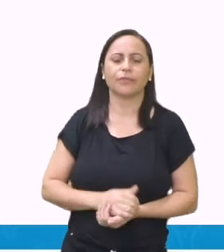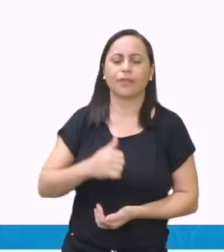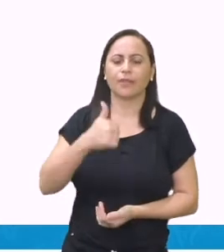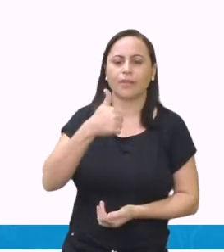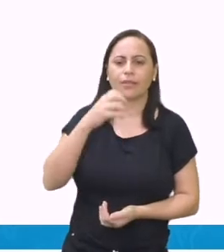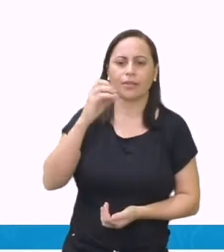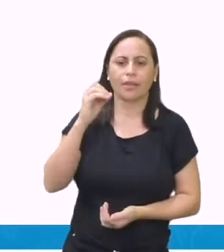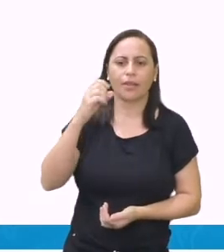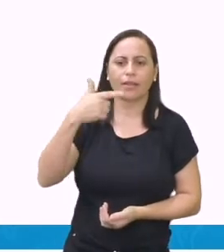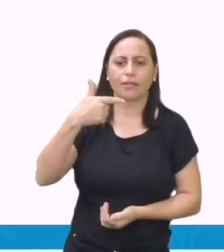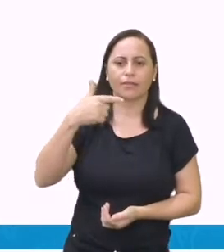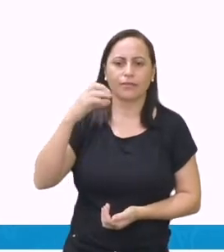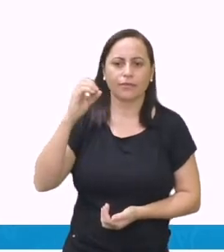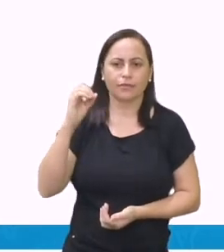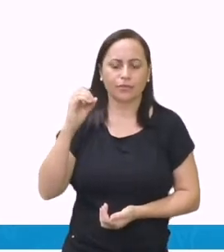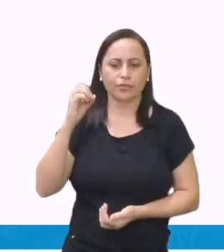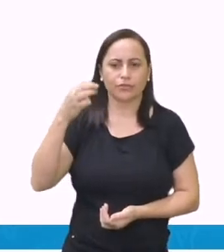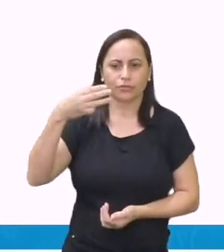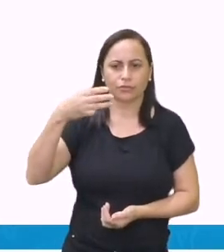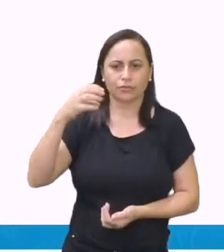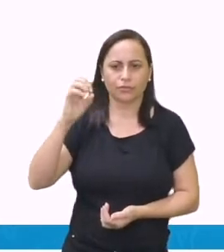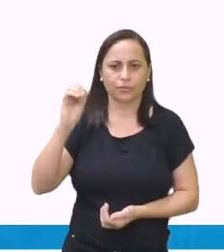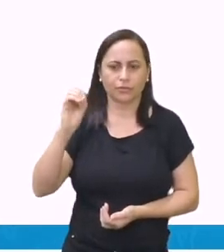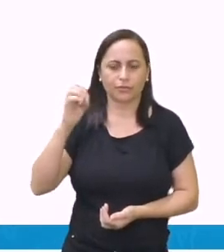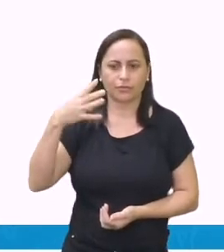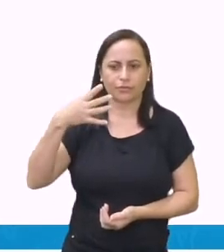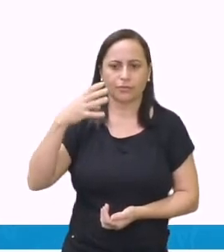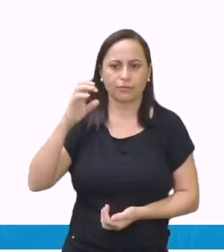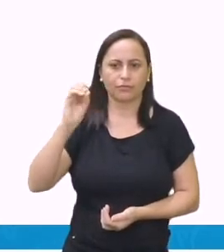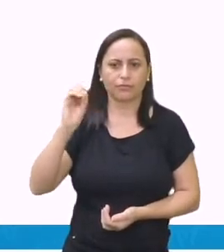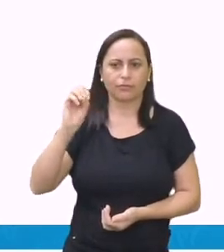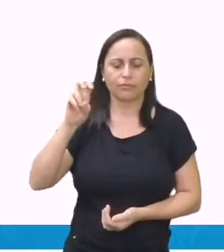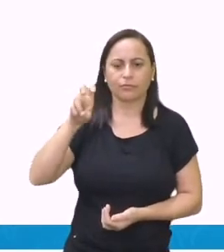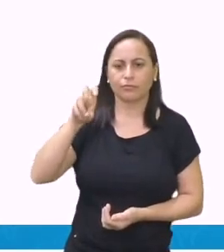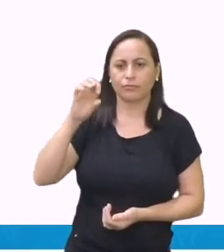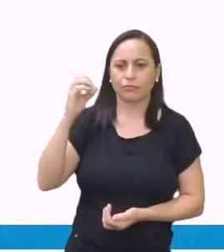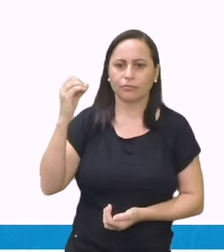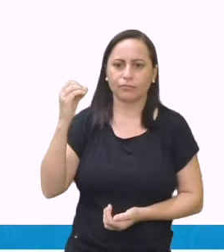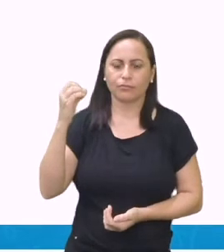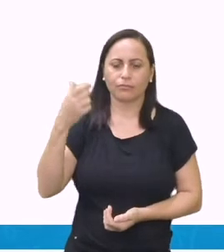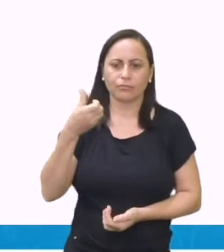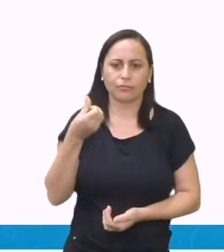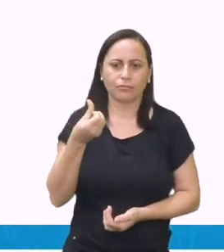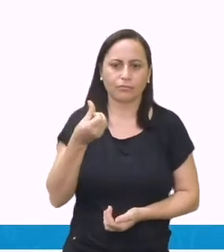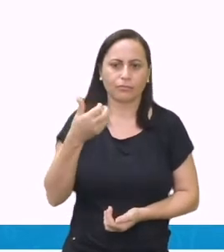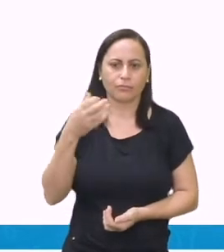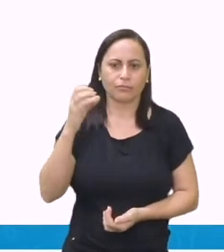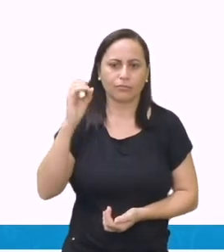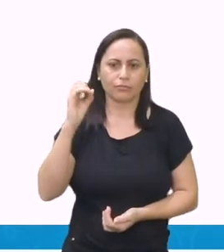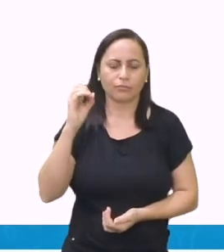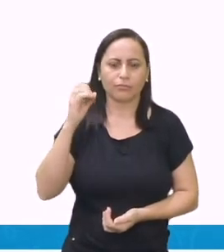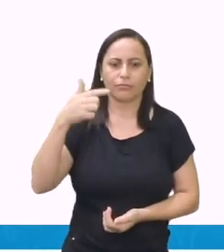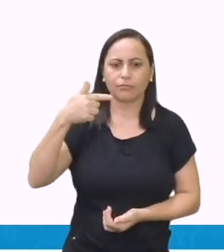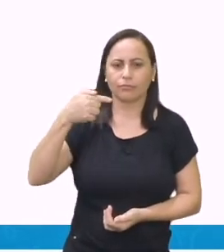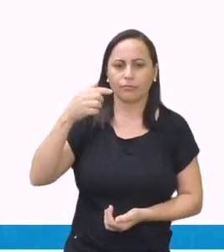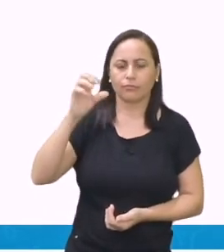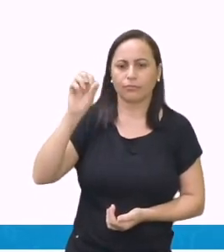10, 20, 30, 40, 50, 60, 70,